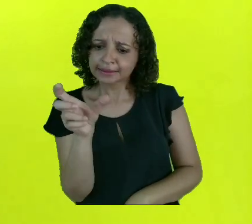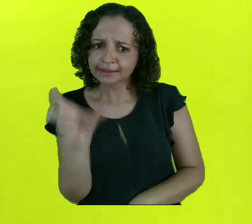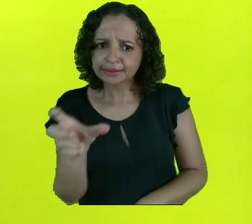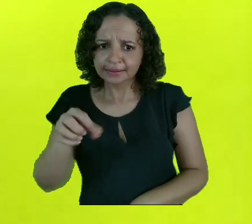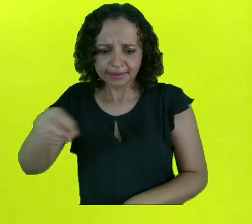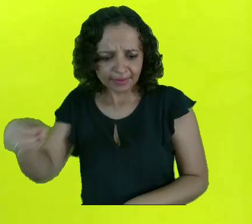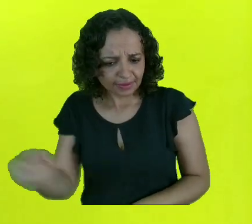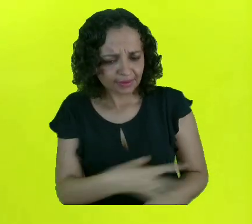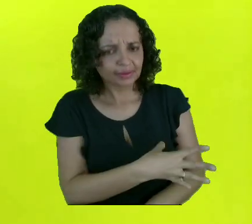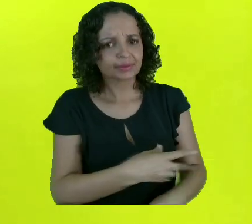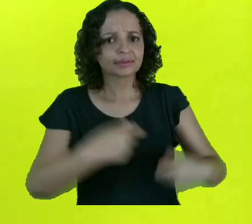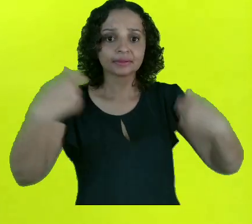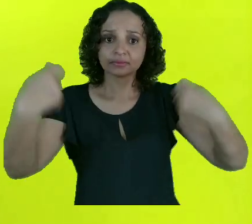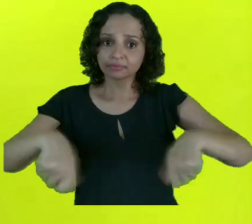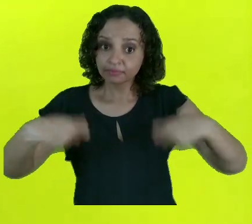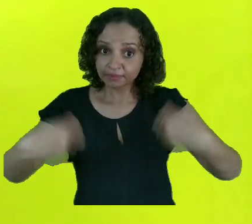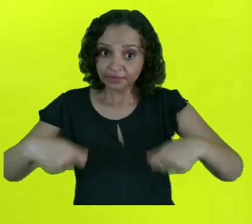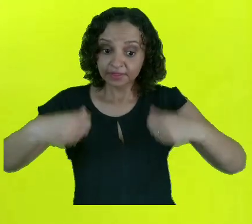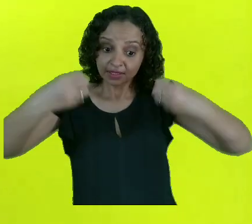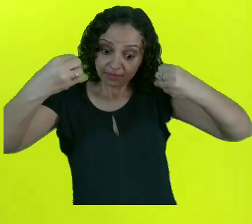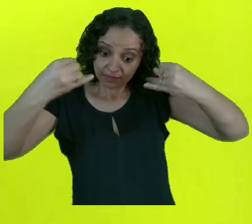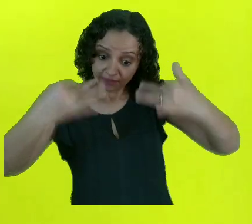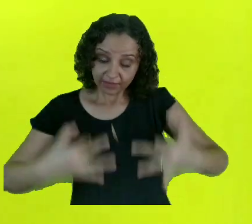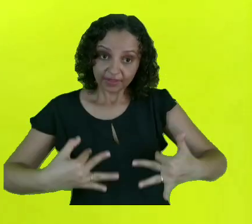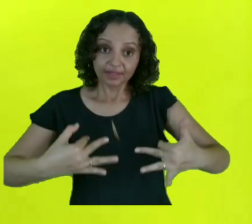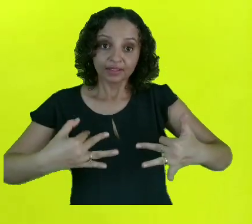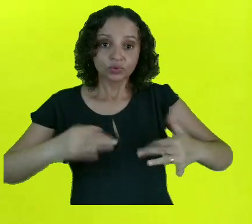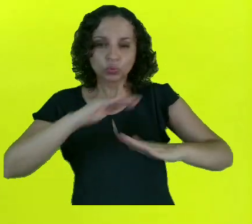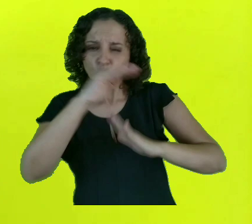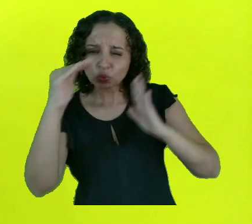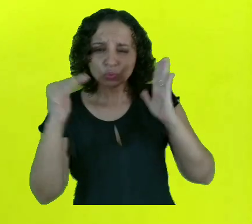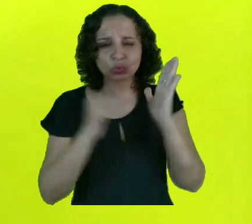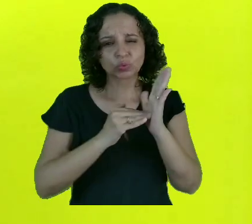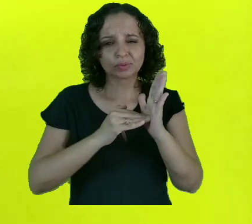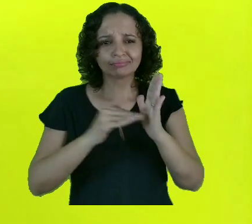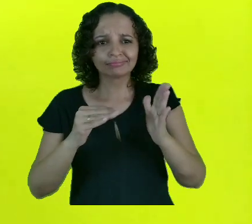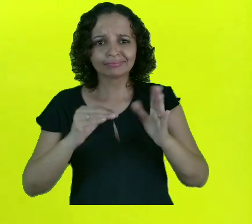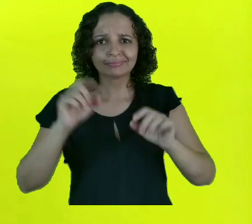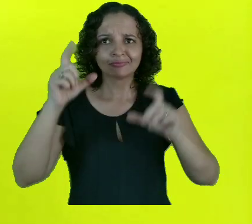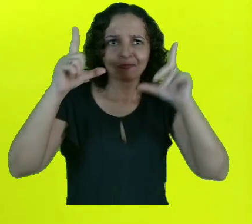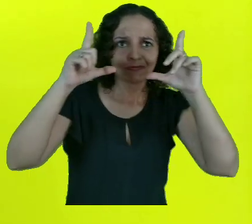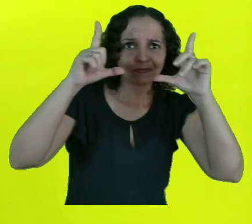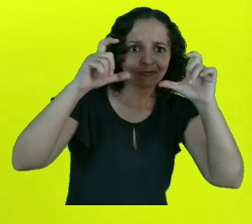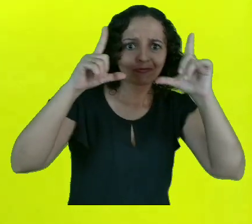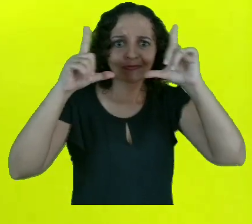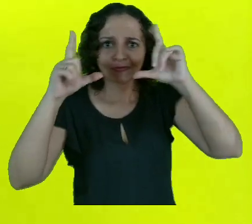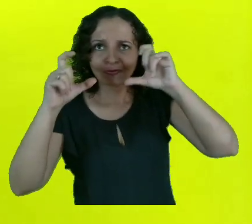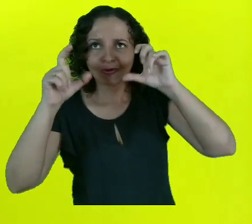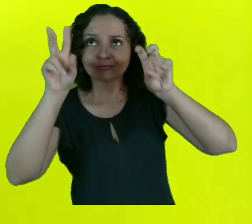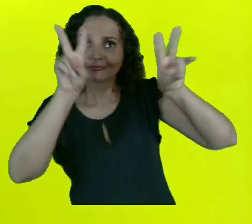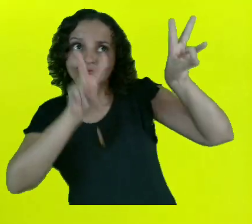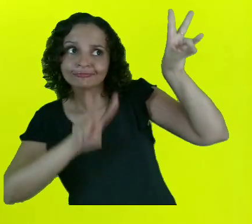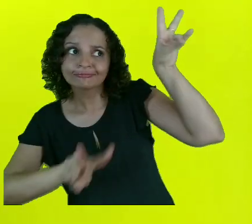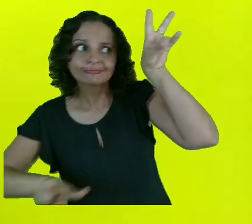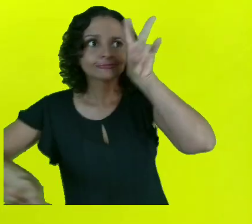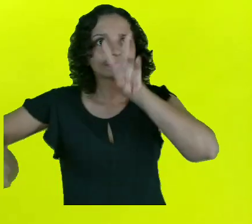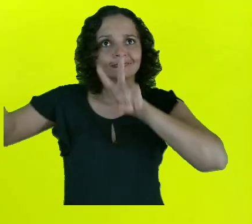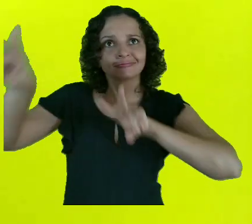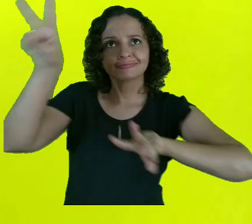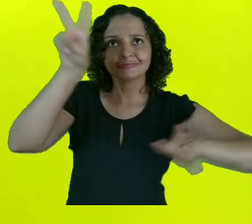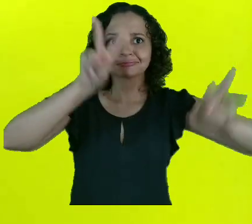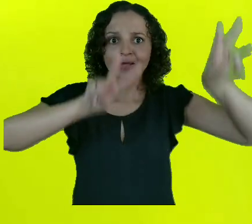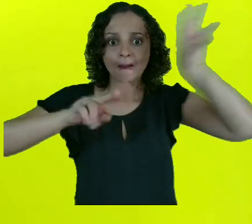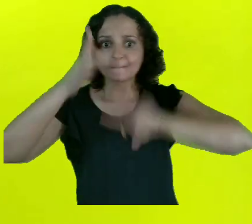nova deve ser construído todo um cenário com as imagens. Seja eles recursos